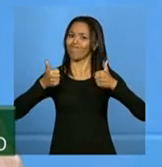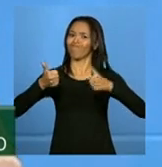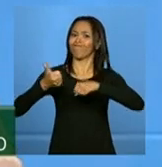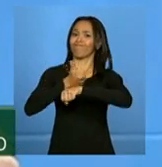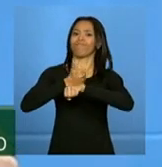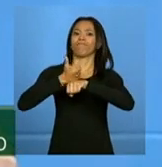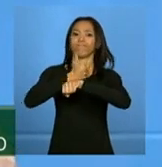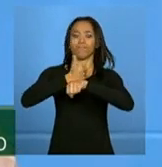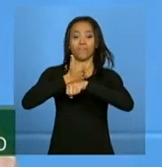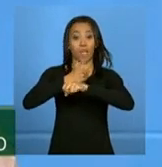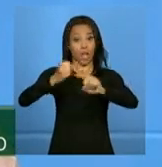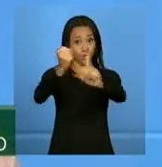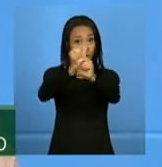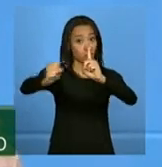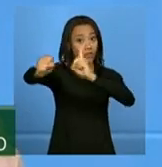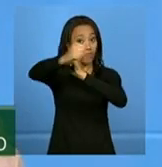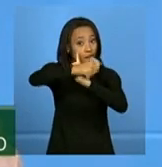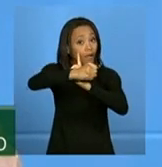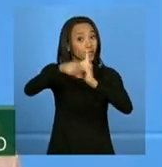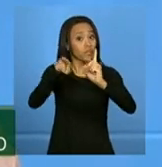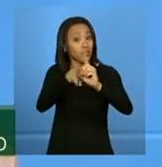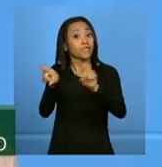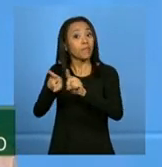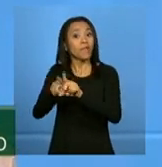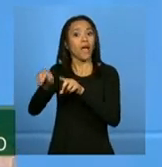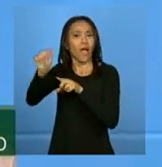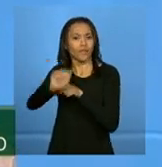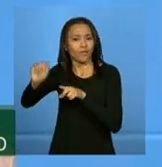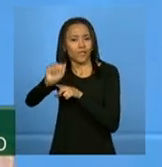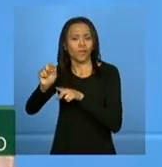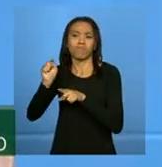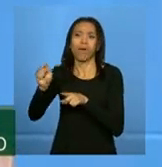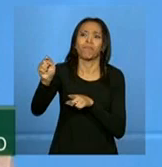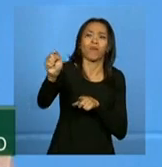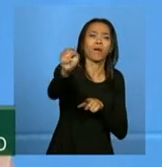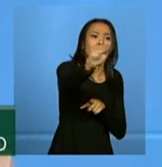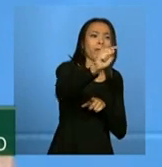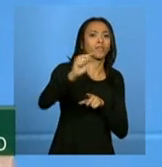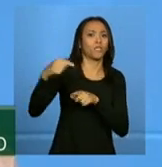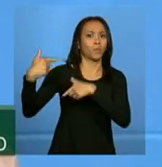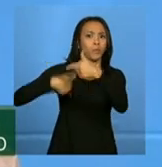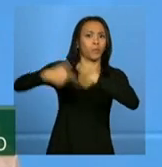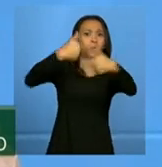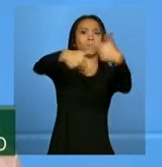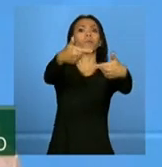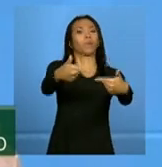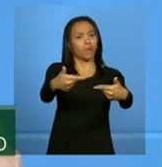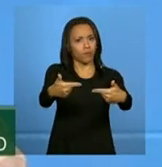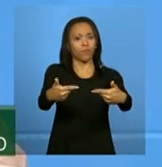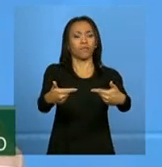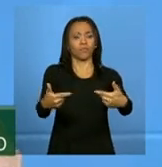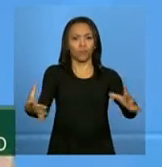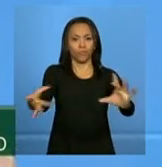A sociedade civil também, as ONGs, têm sido muito atuantes, inovadoras.